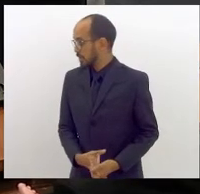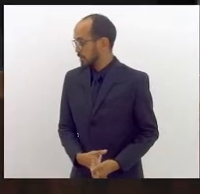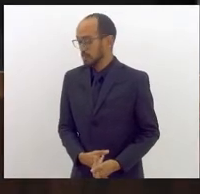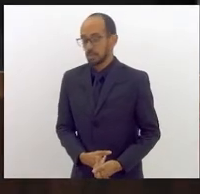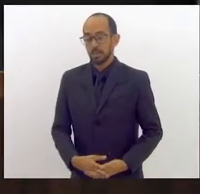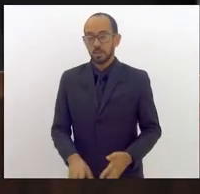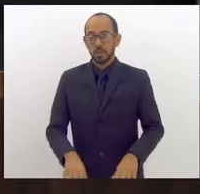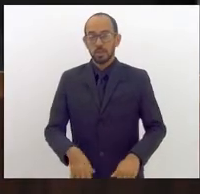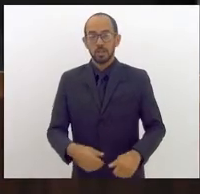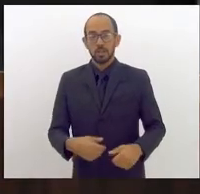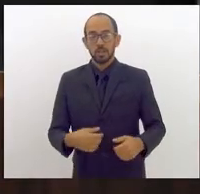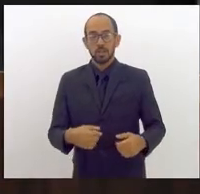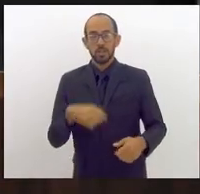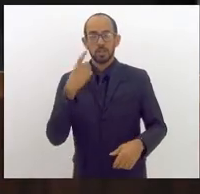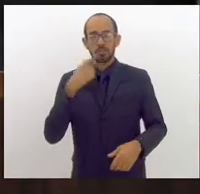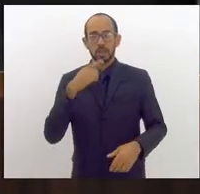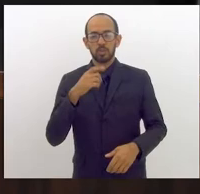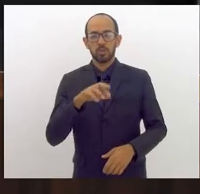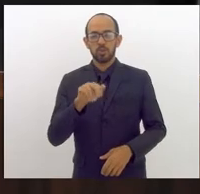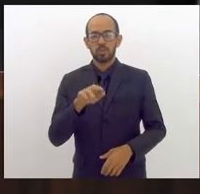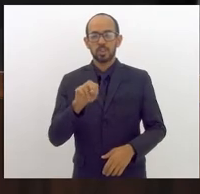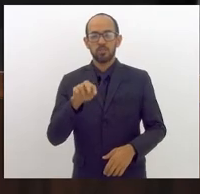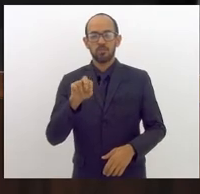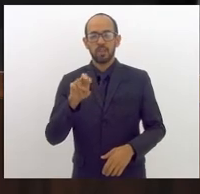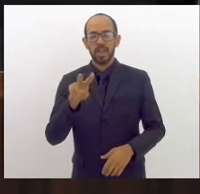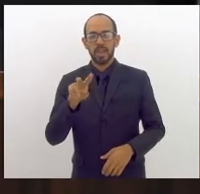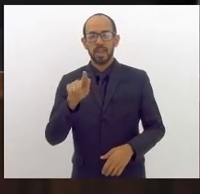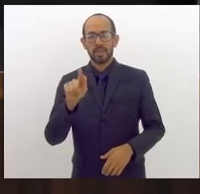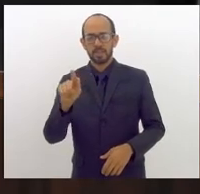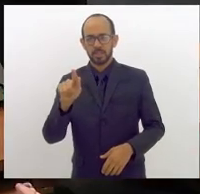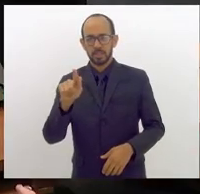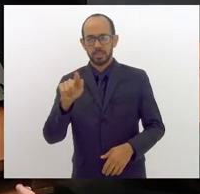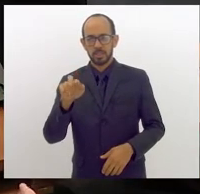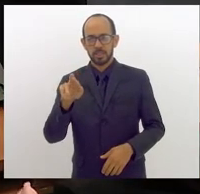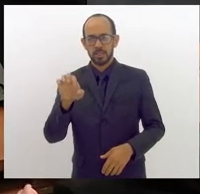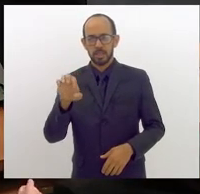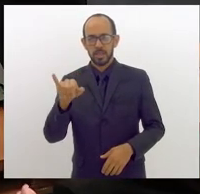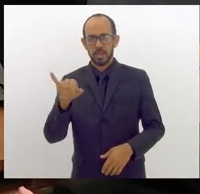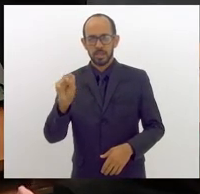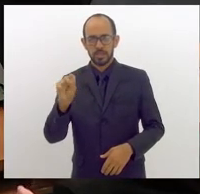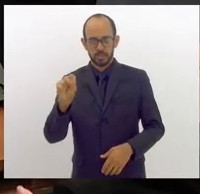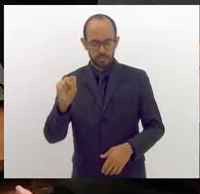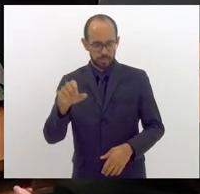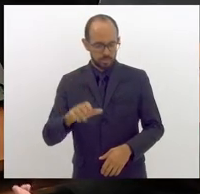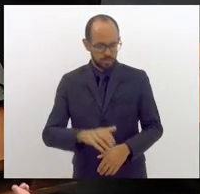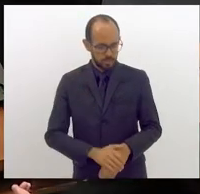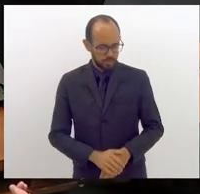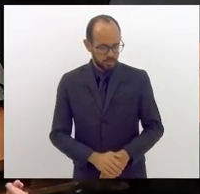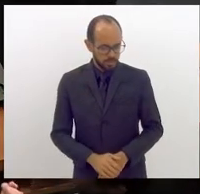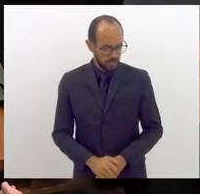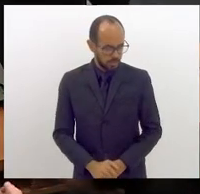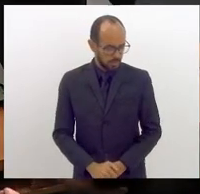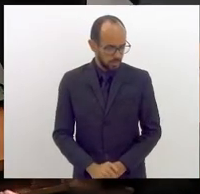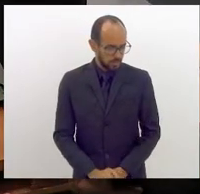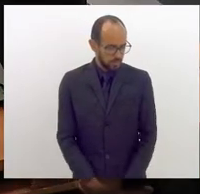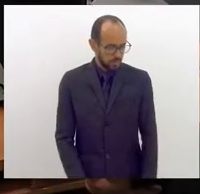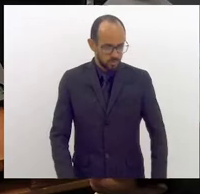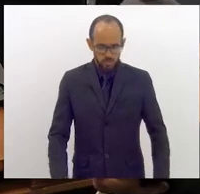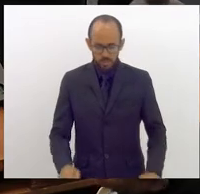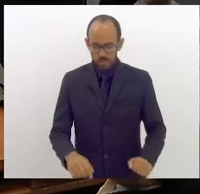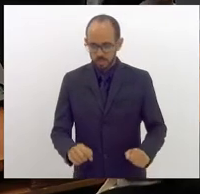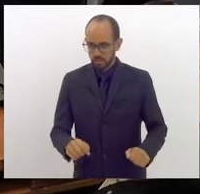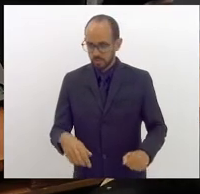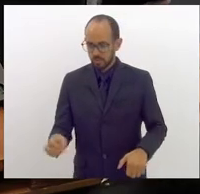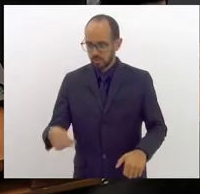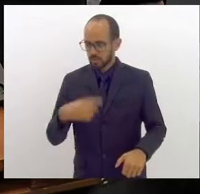Deputado Rosemberg Reis Deputado Rosemberg Reis Deputado